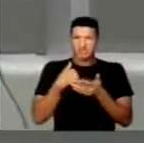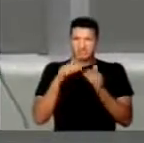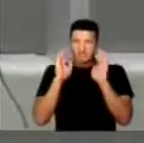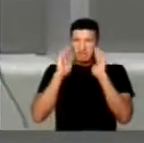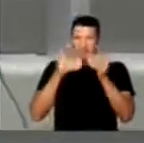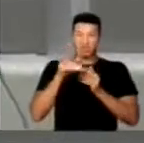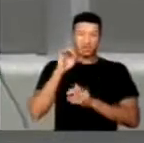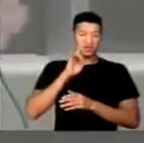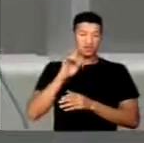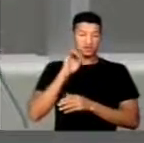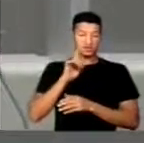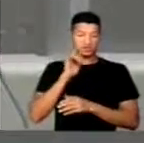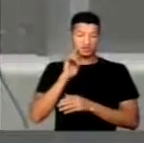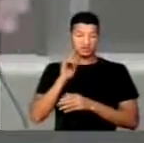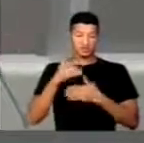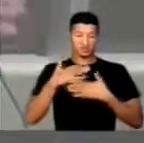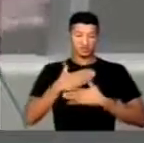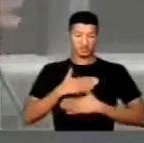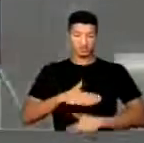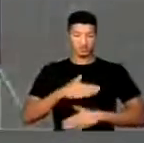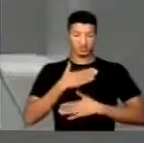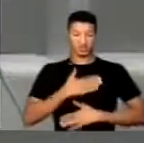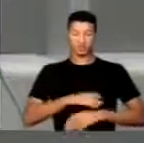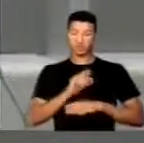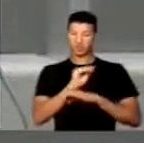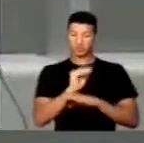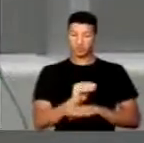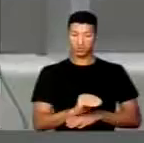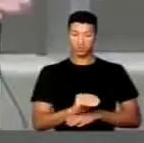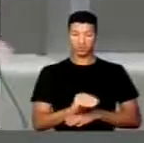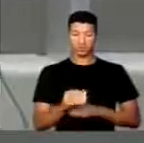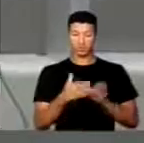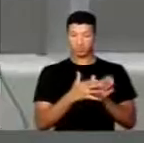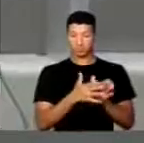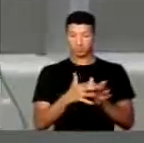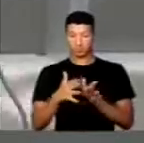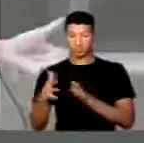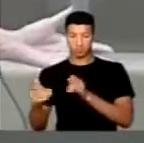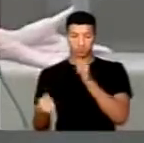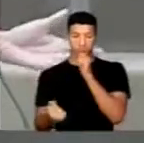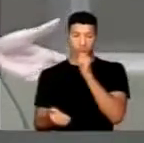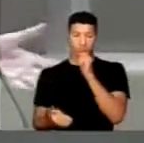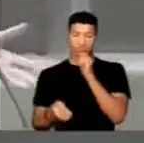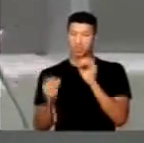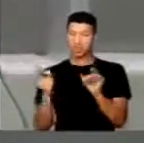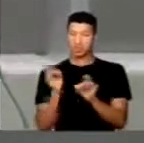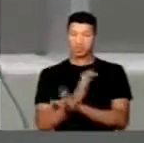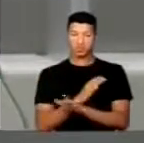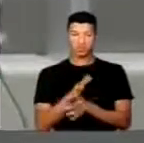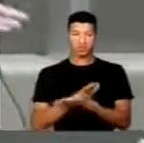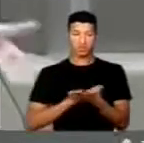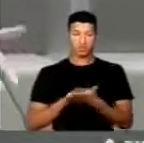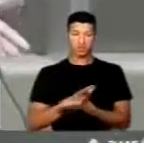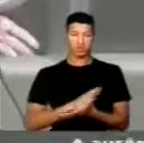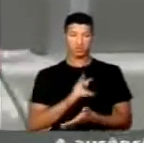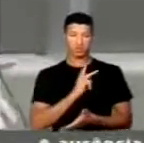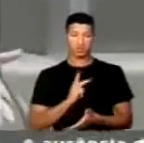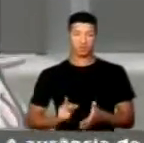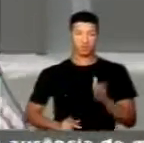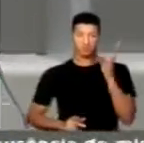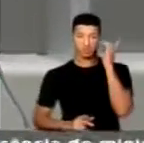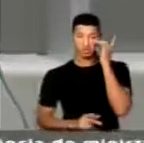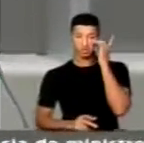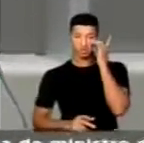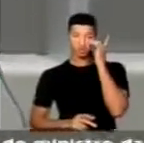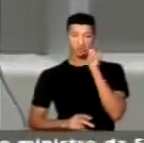americana estava cautelosa, cuidadosa. O processo ainda não se concluiu. A presidente